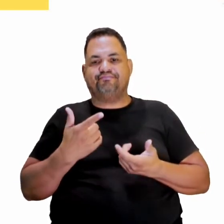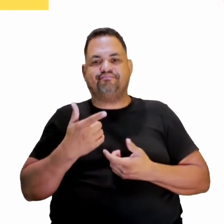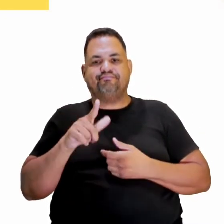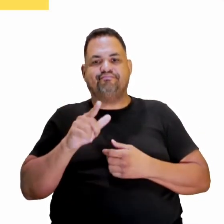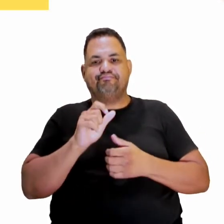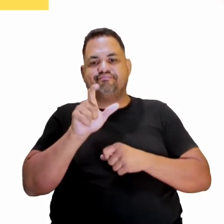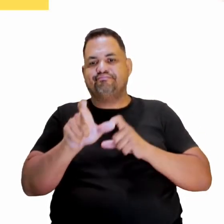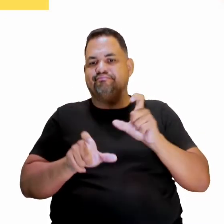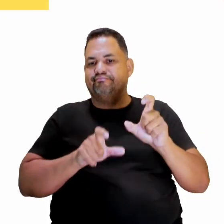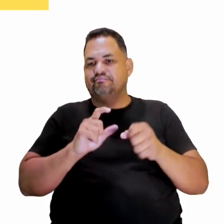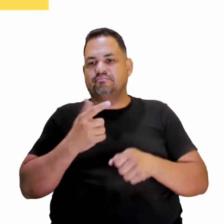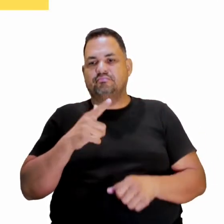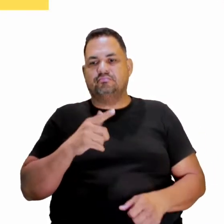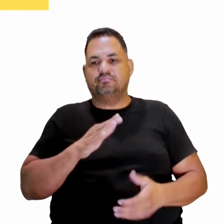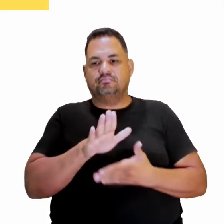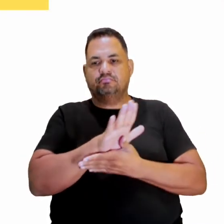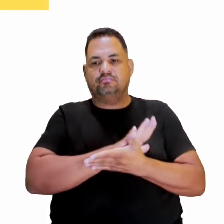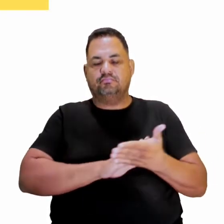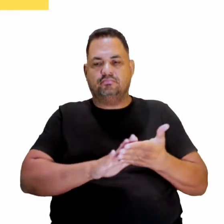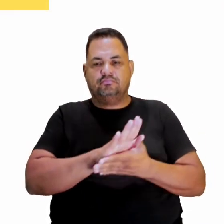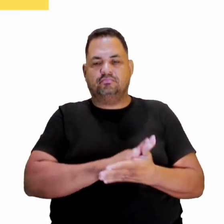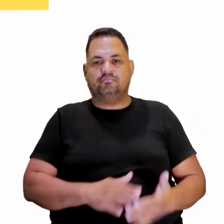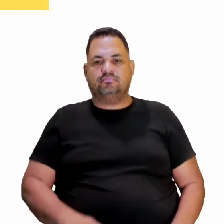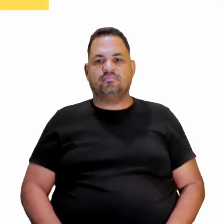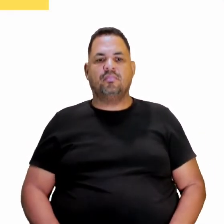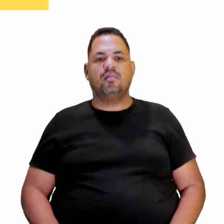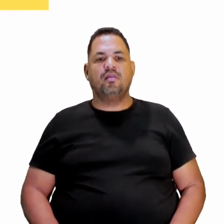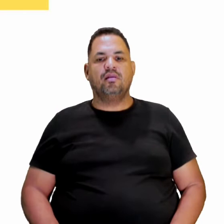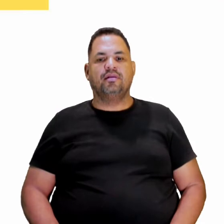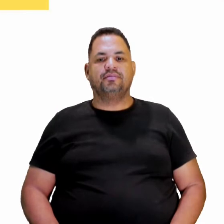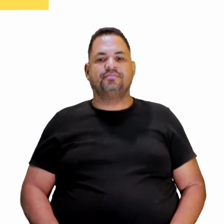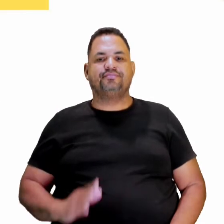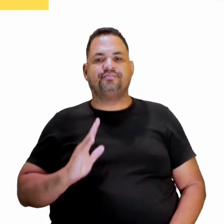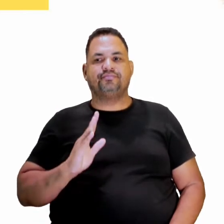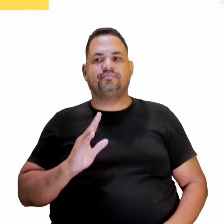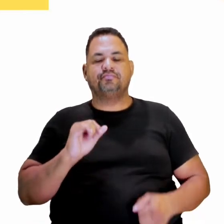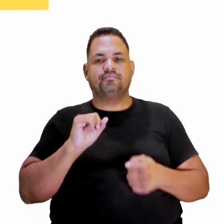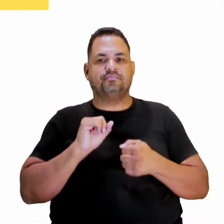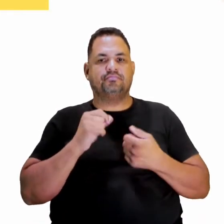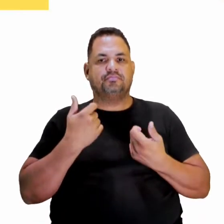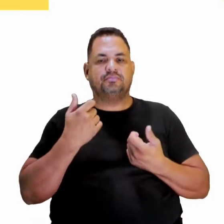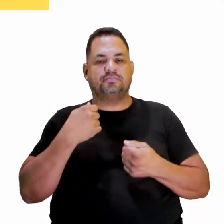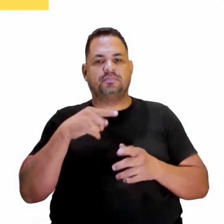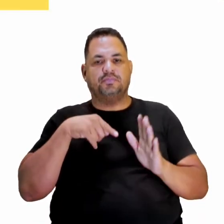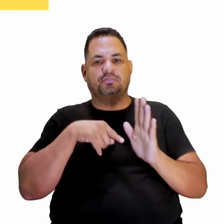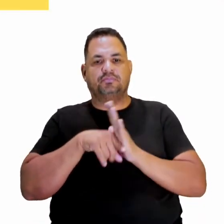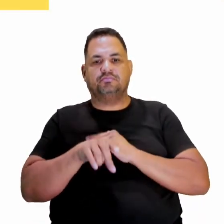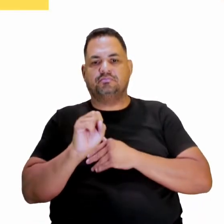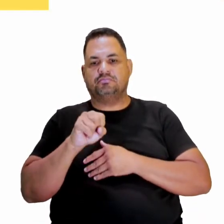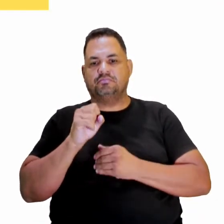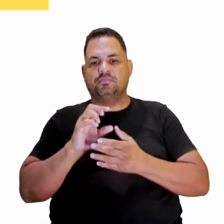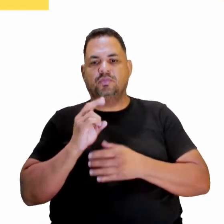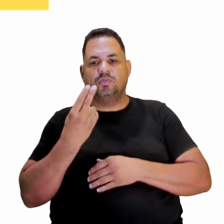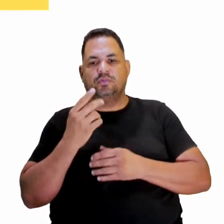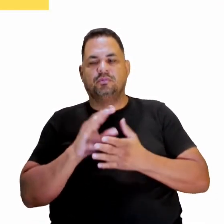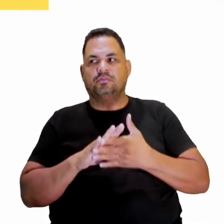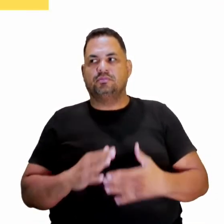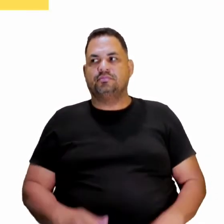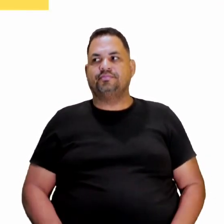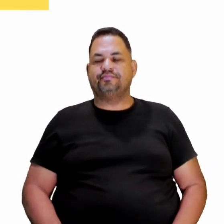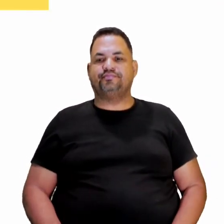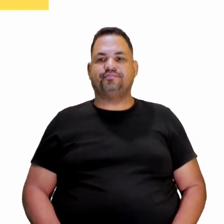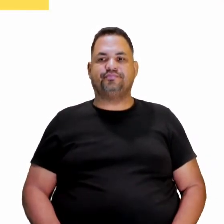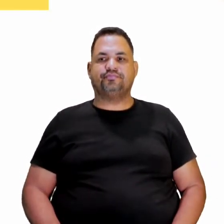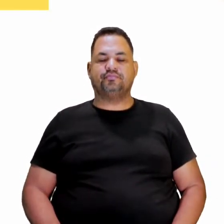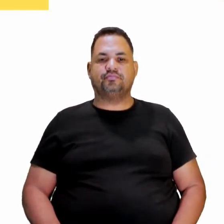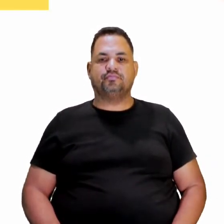sem ter mudado absolutamente nada. E aí você já não vai fazer, já não são perguntas de sim ou não, você não vai responder com sim ou não.